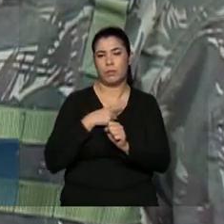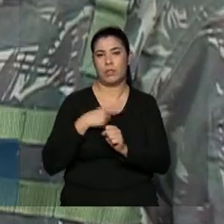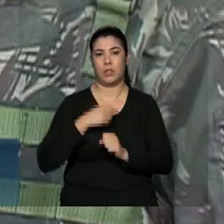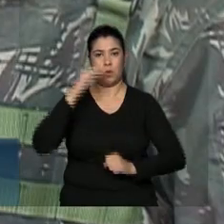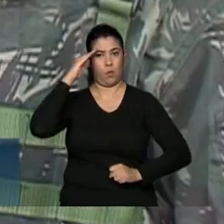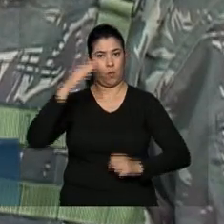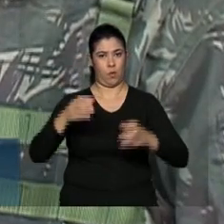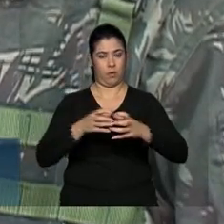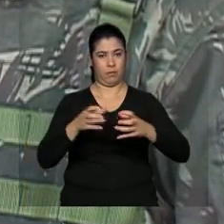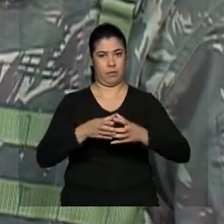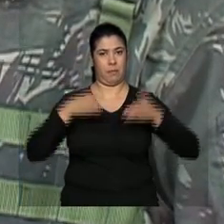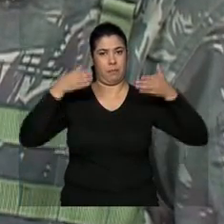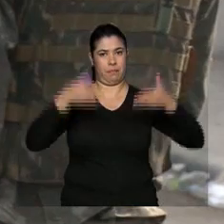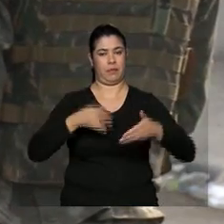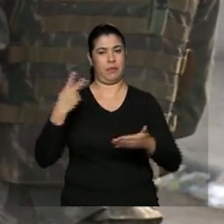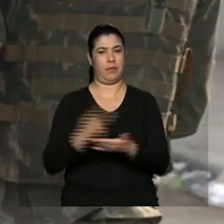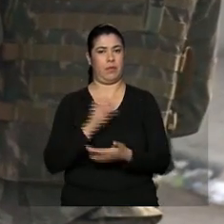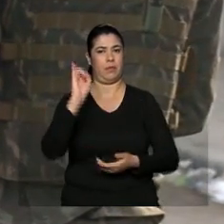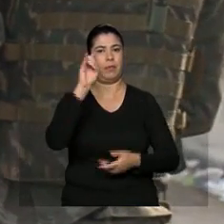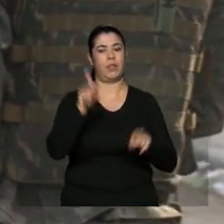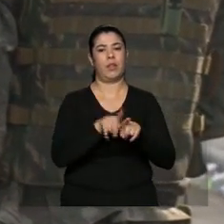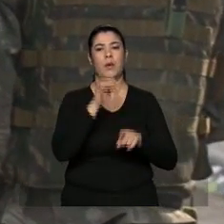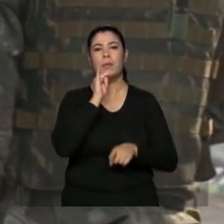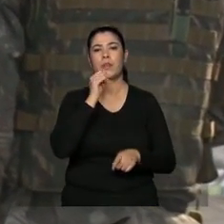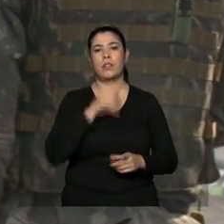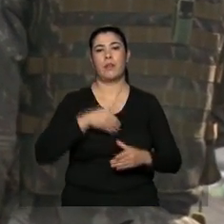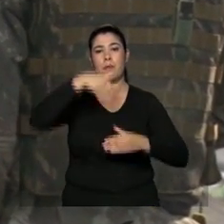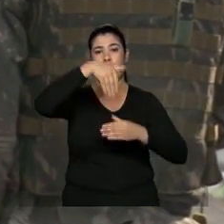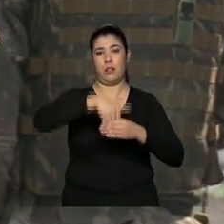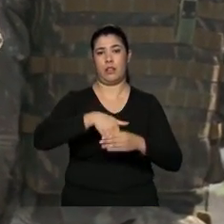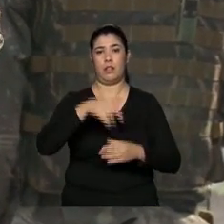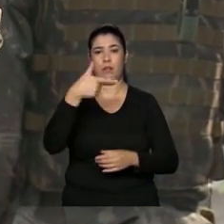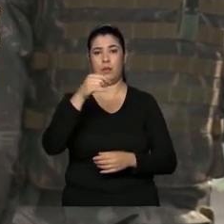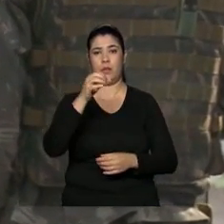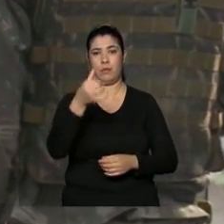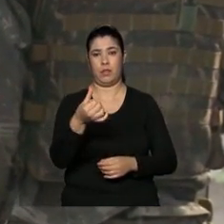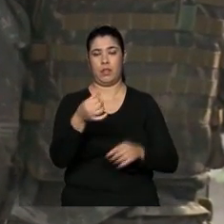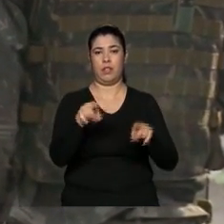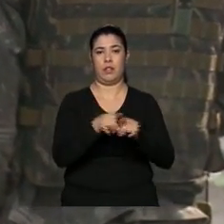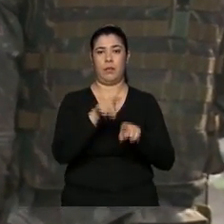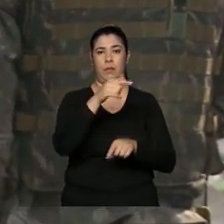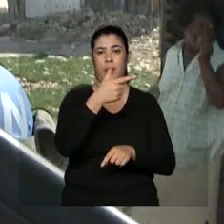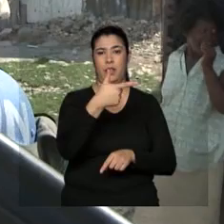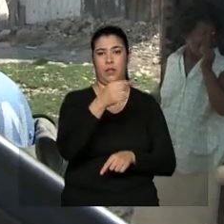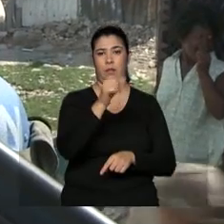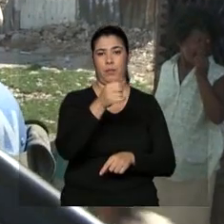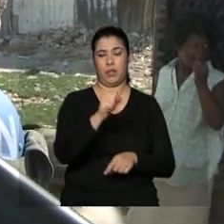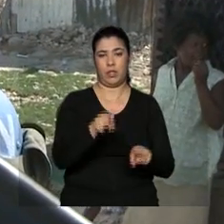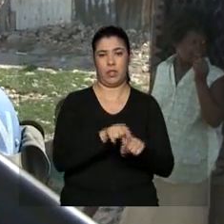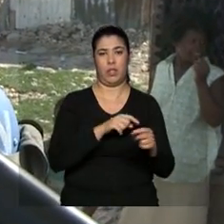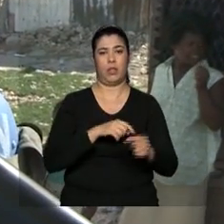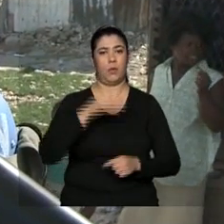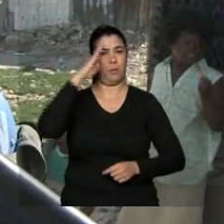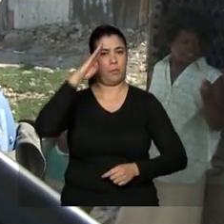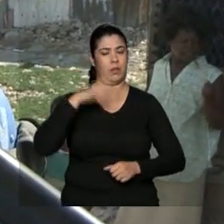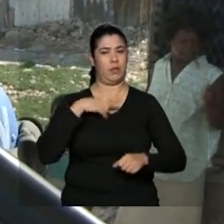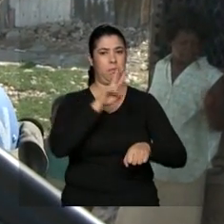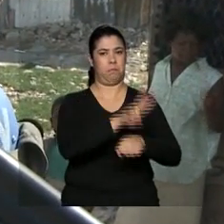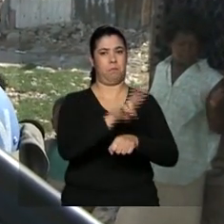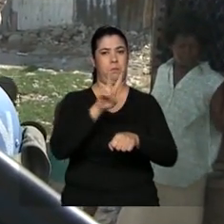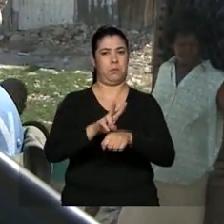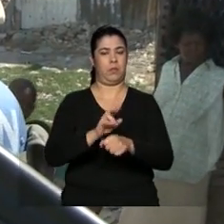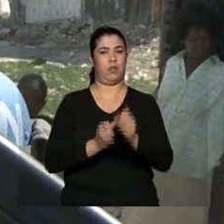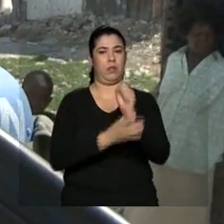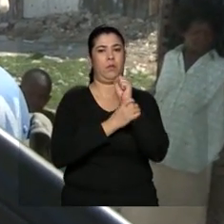momentos importantes para os haitianos. Nas eleições de 2006 e 2010, os militares brasileiros atuaram para garantir a segurança